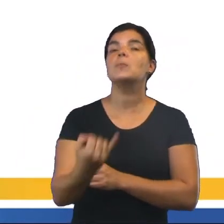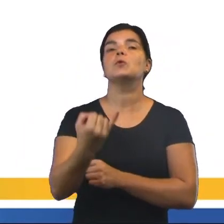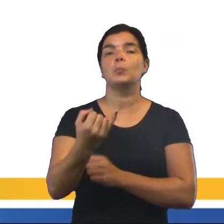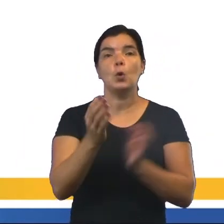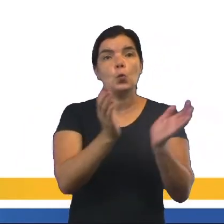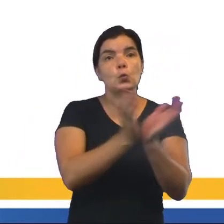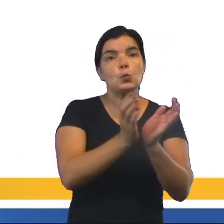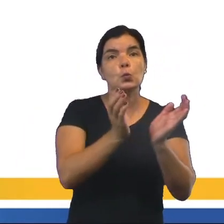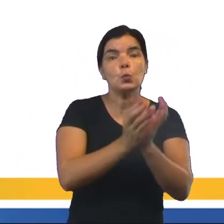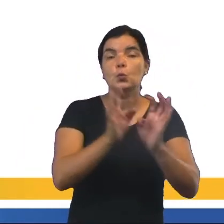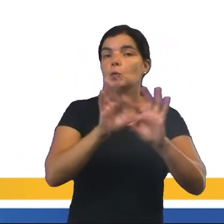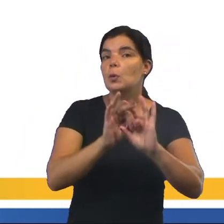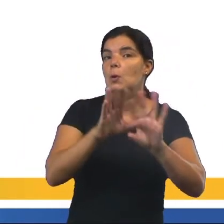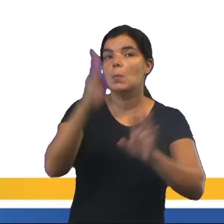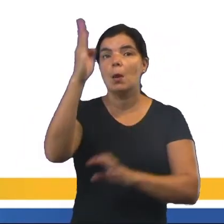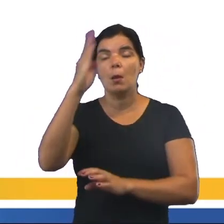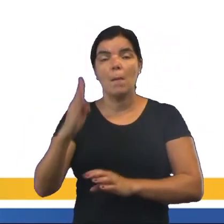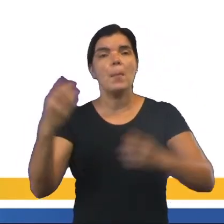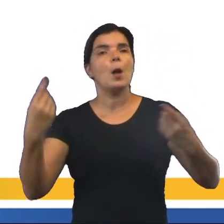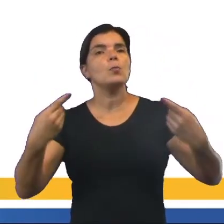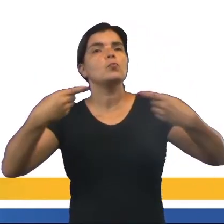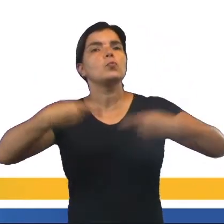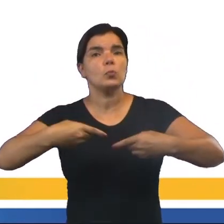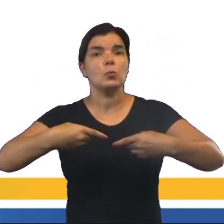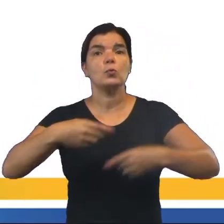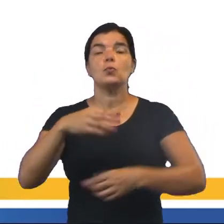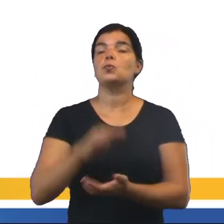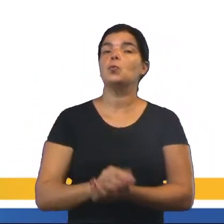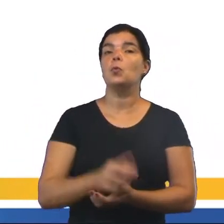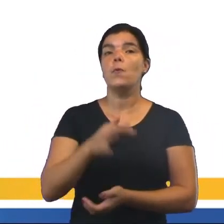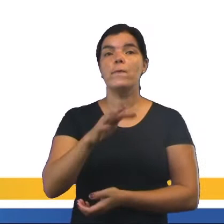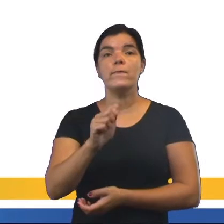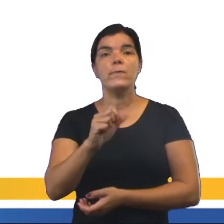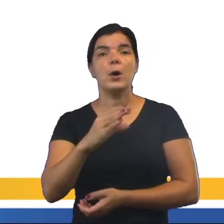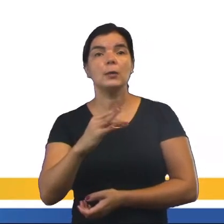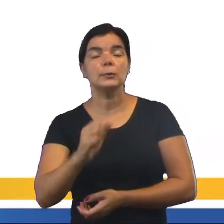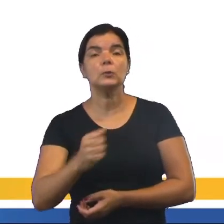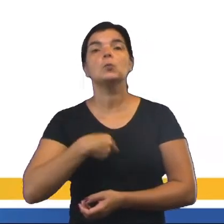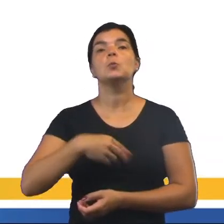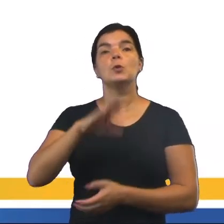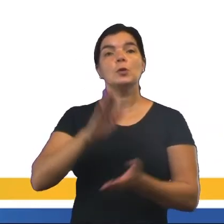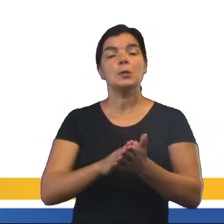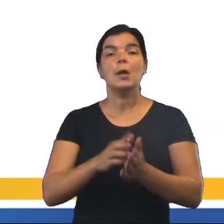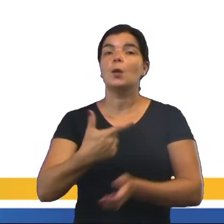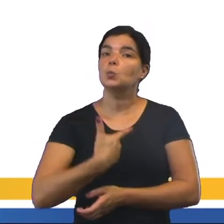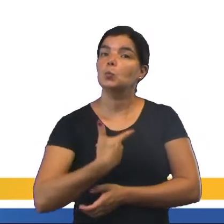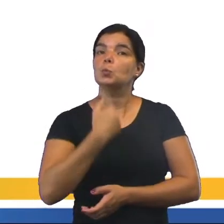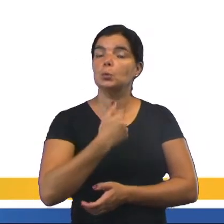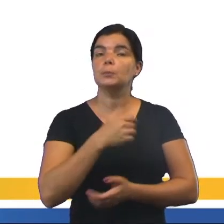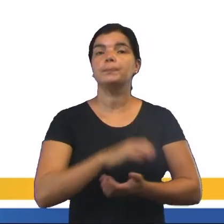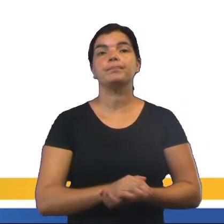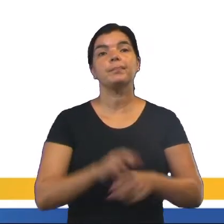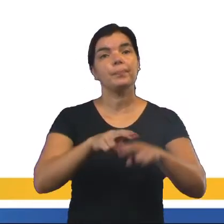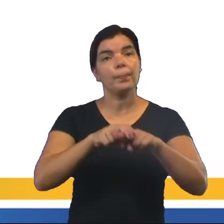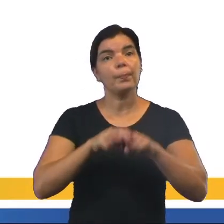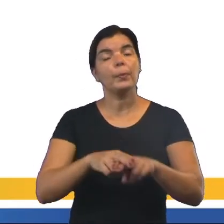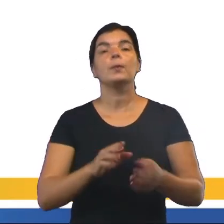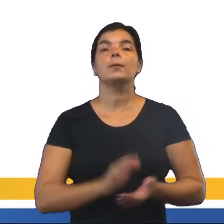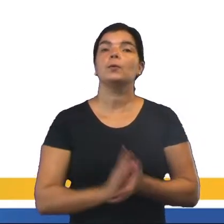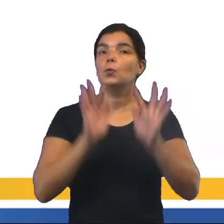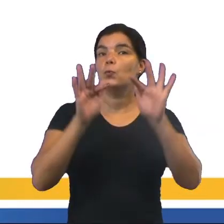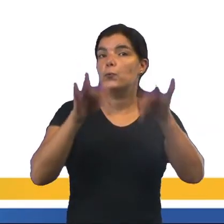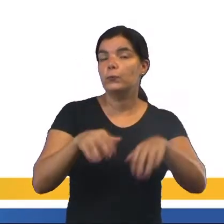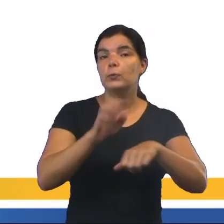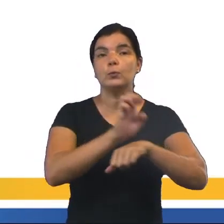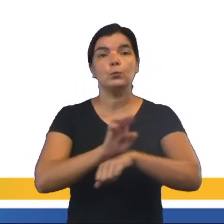pelos grupos liberais brasileiros para combater o fascismo interno do próprio Estado Novo, que era a ditadura de Vargas, né? Por isso que chega o